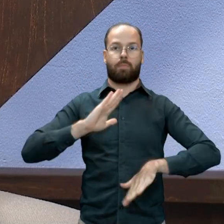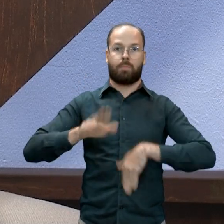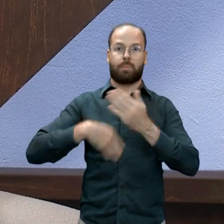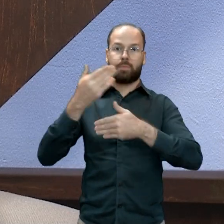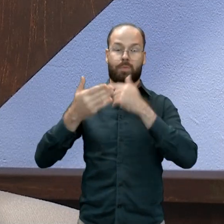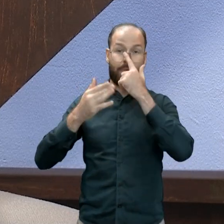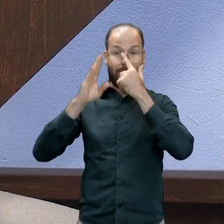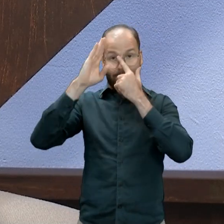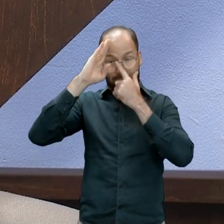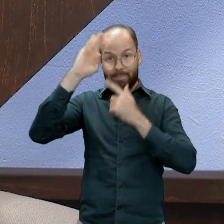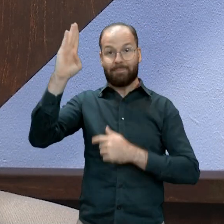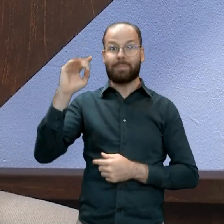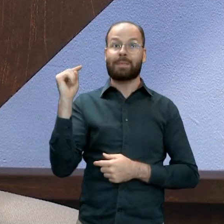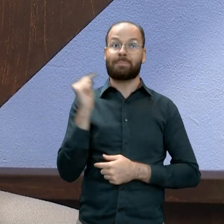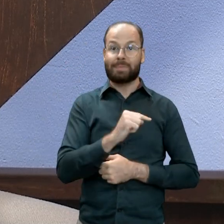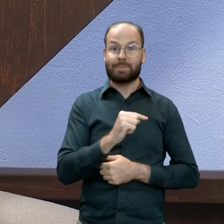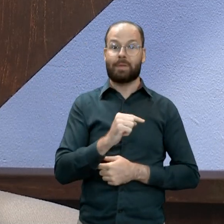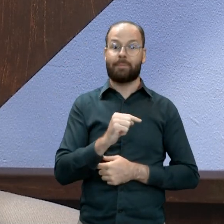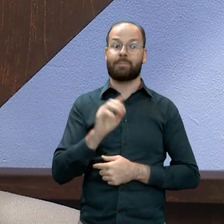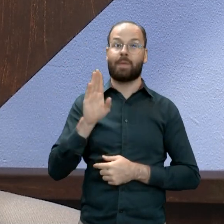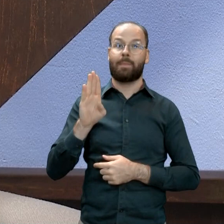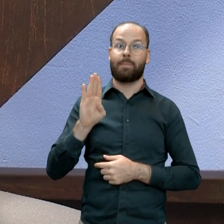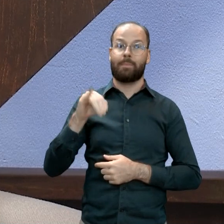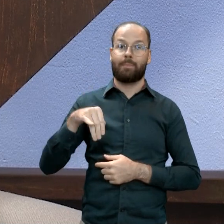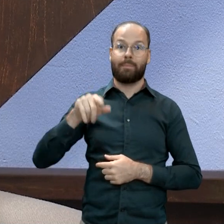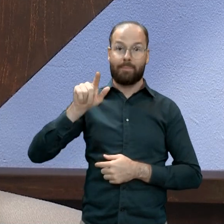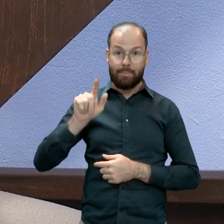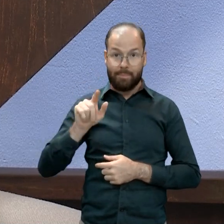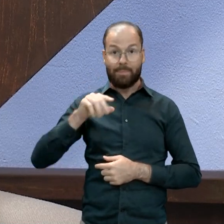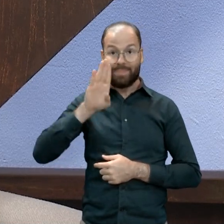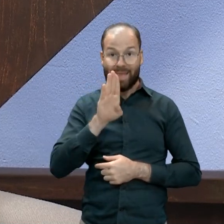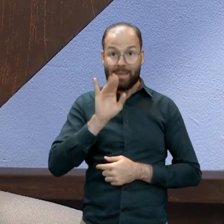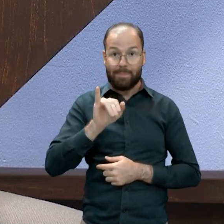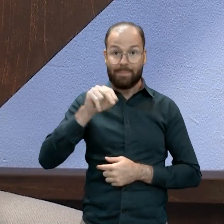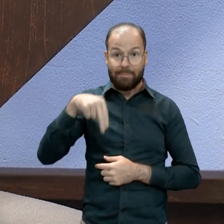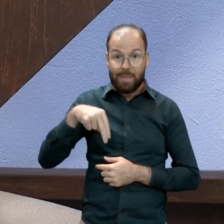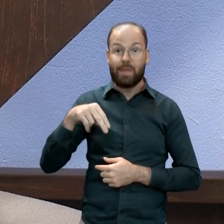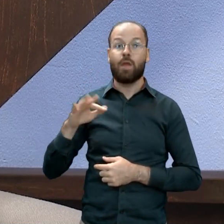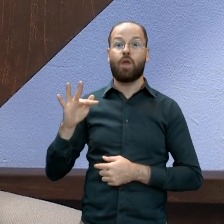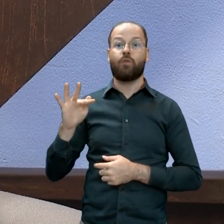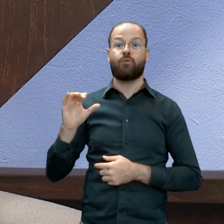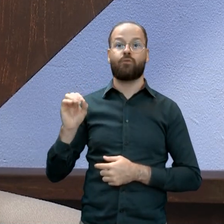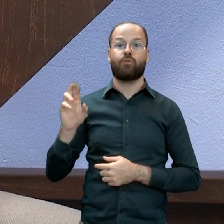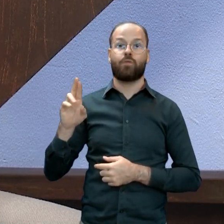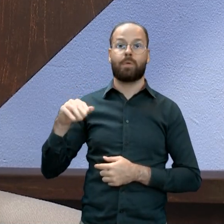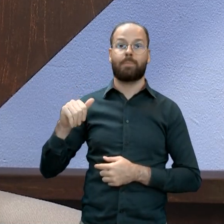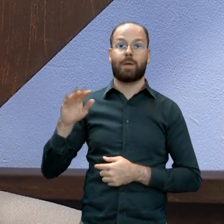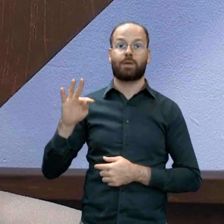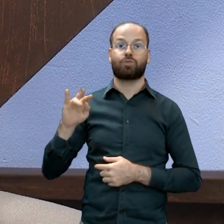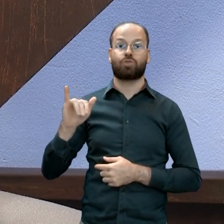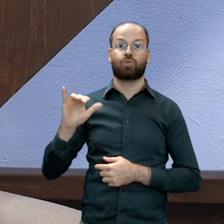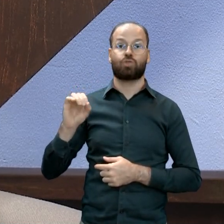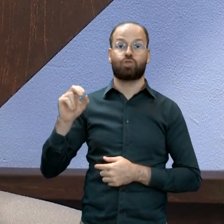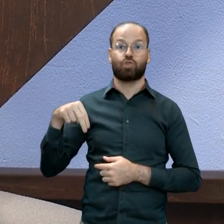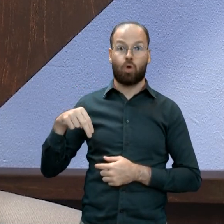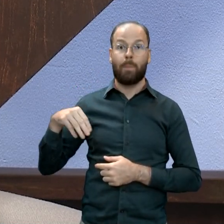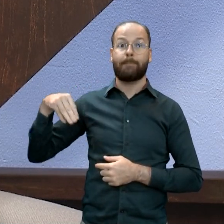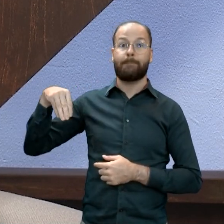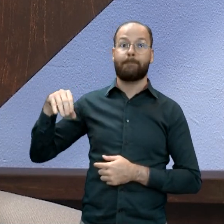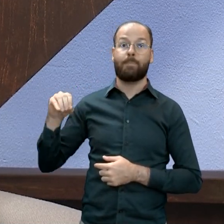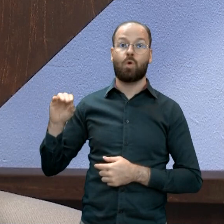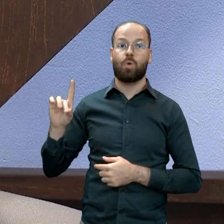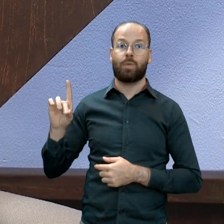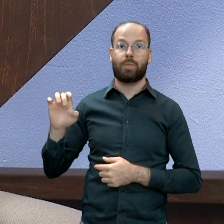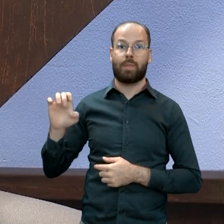BIM. E aí o BIM é BIM Information Modeling, né? Que o papel da comunidade da